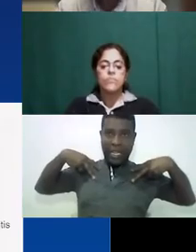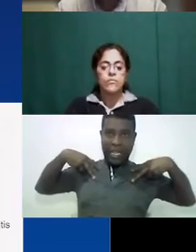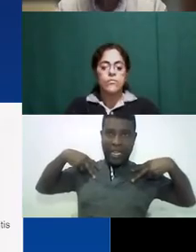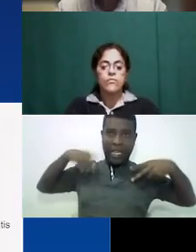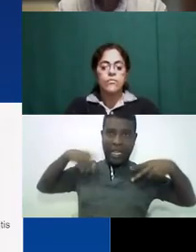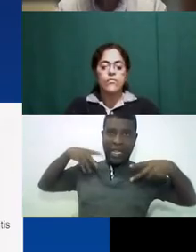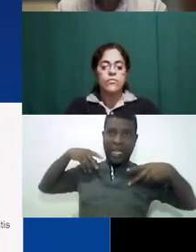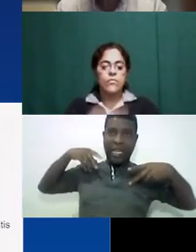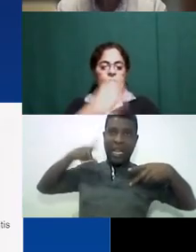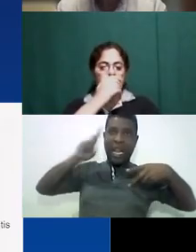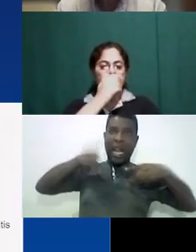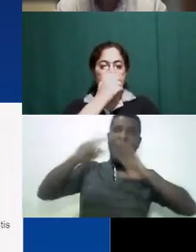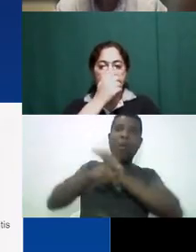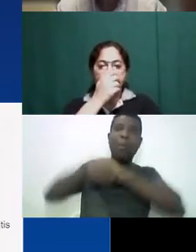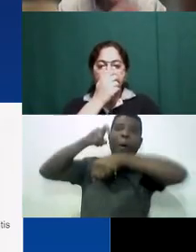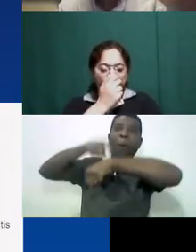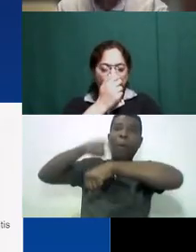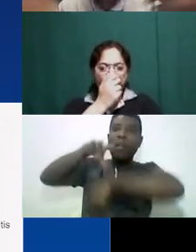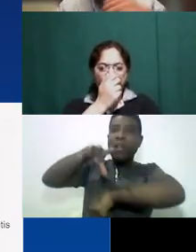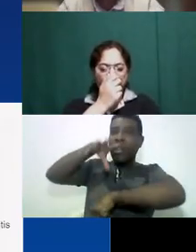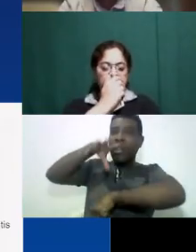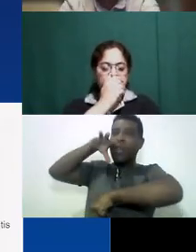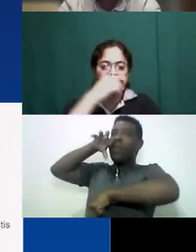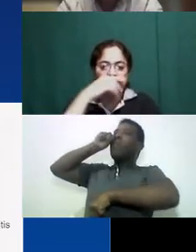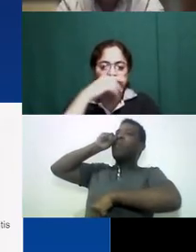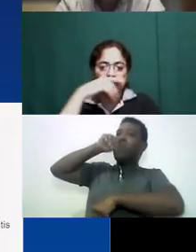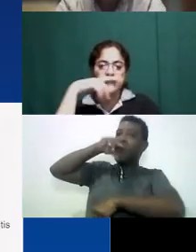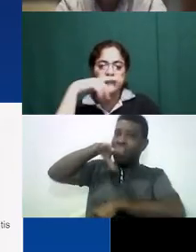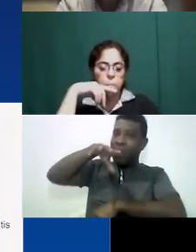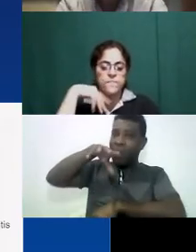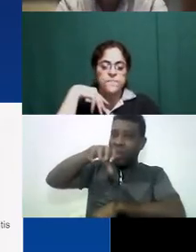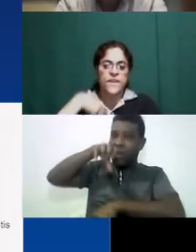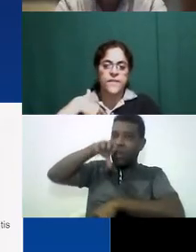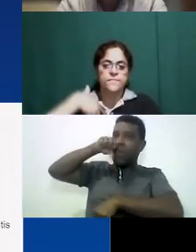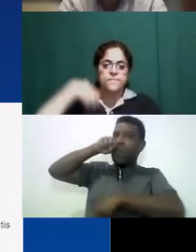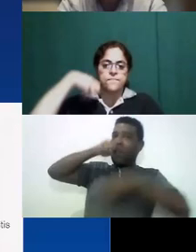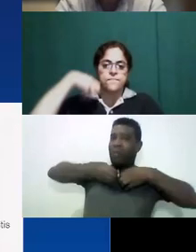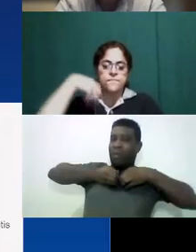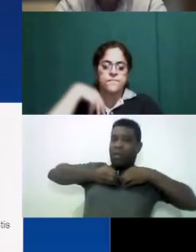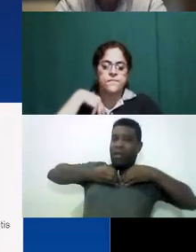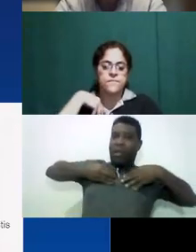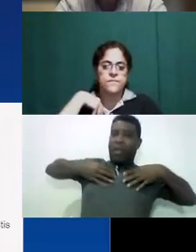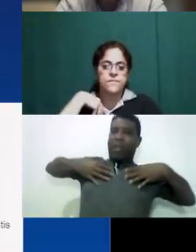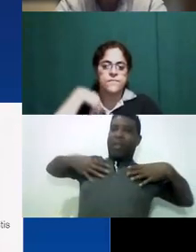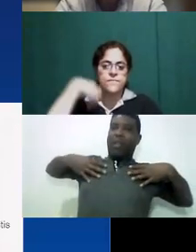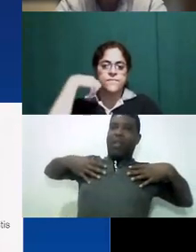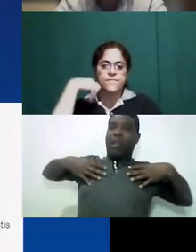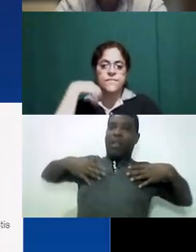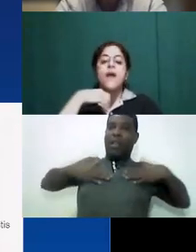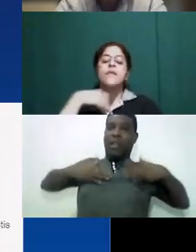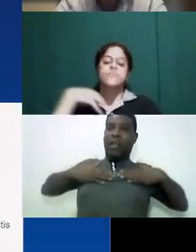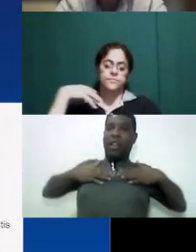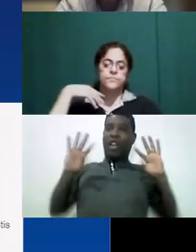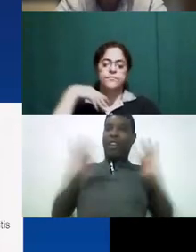inspirar forçadamente, o escaleno ele pode ajudar a aumentar o gradil costal, aumentar o tórax. Então, isso ajuda na